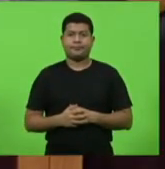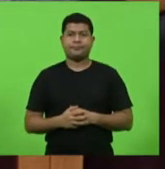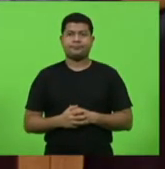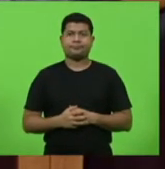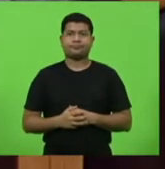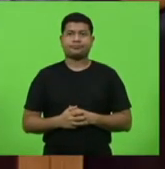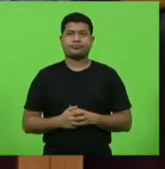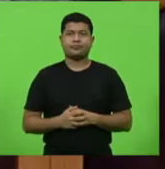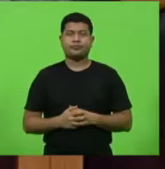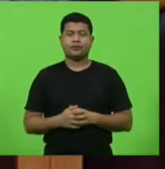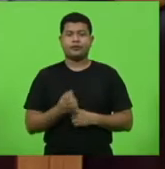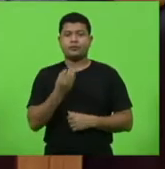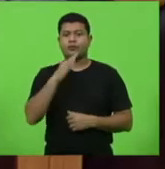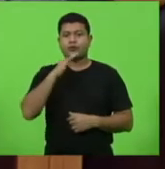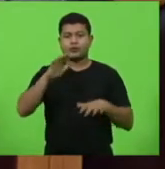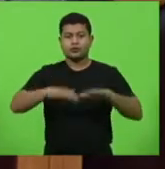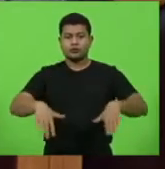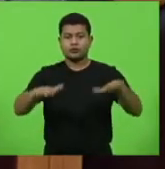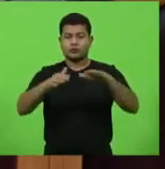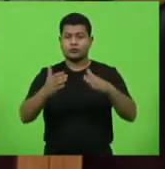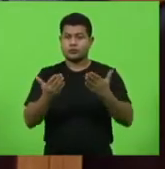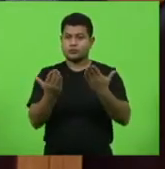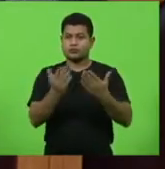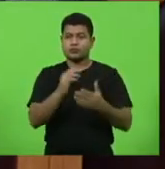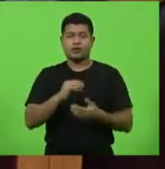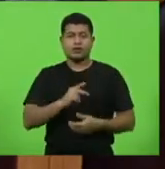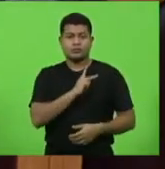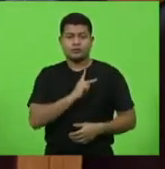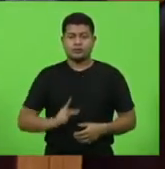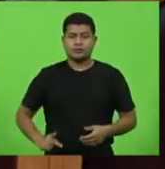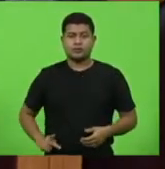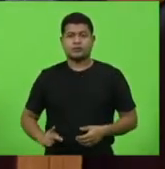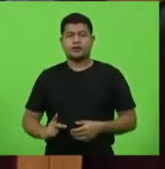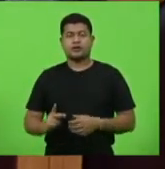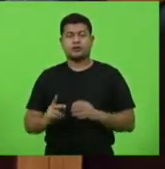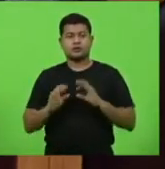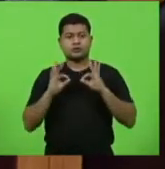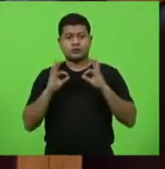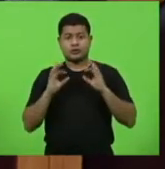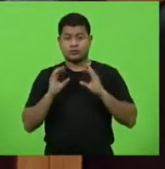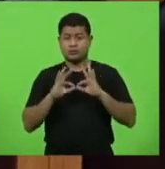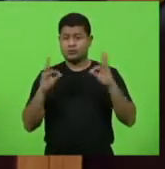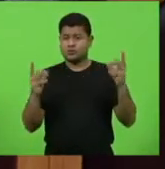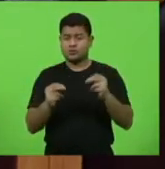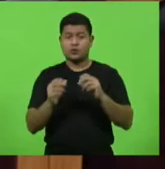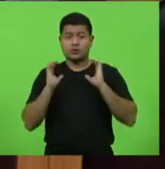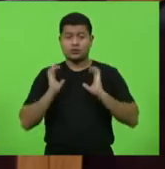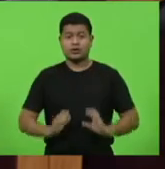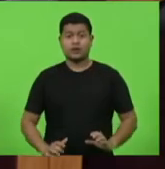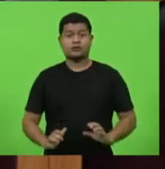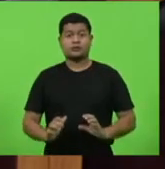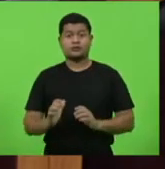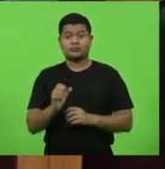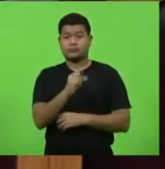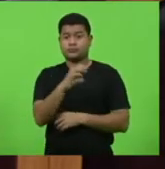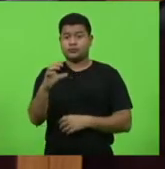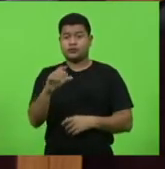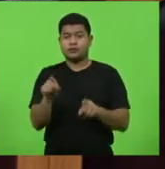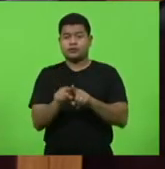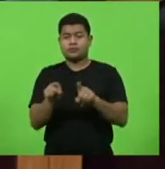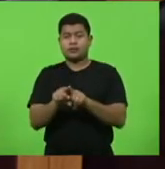Boa tarde a todos, boa tarde, presidente, senhoras e senhores deputados, cidadão catarinense que nos assiste pelos canais digitais da